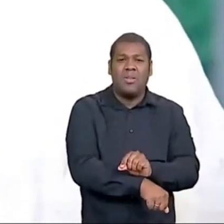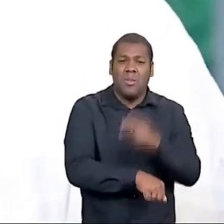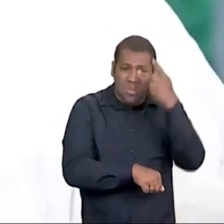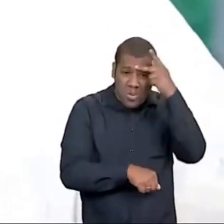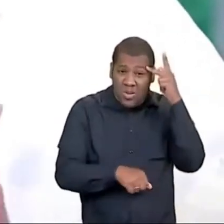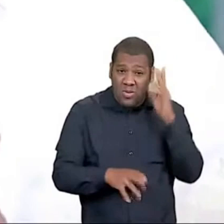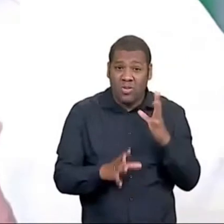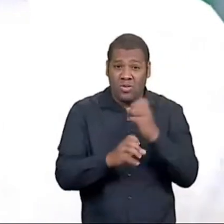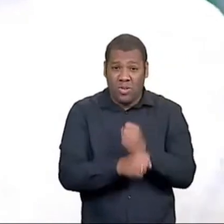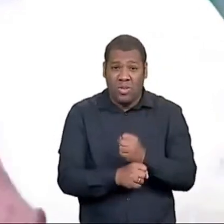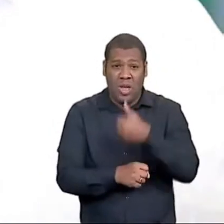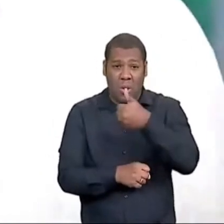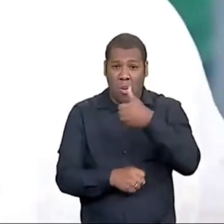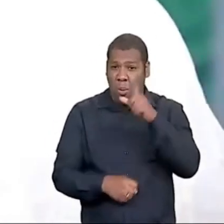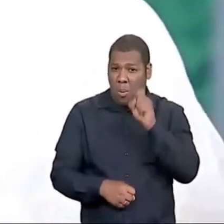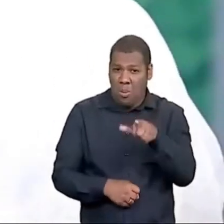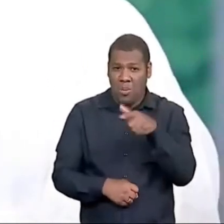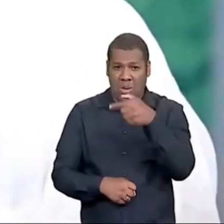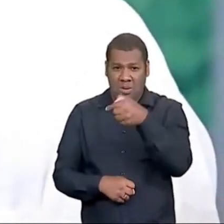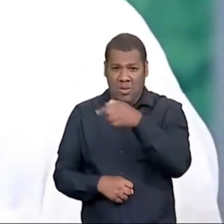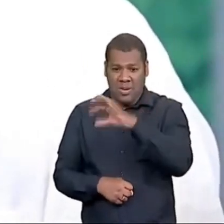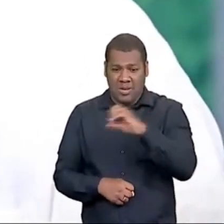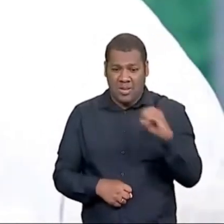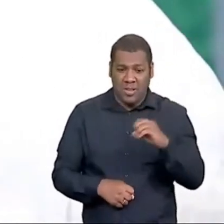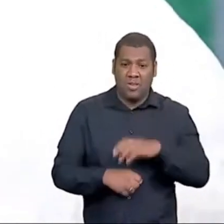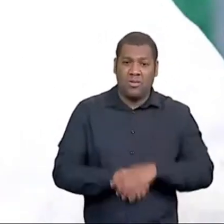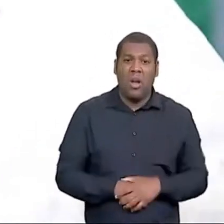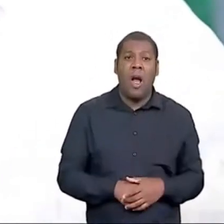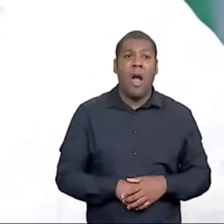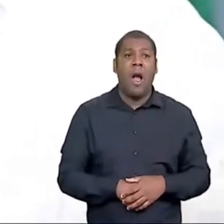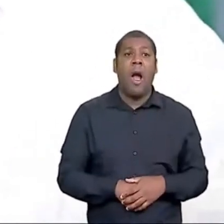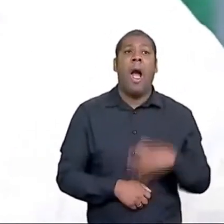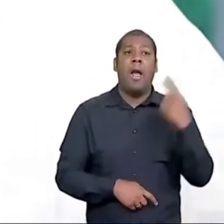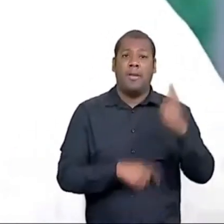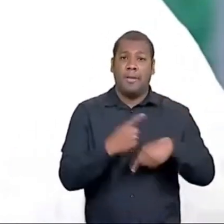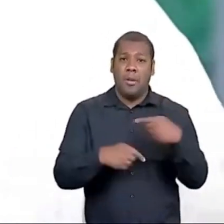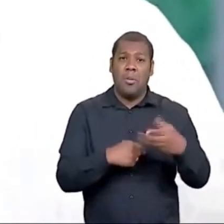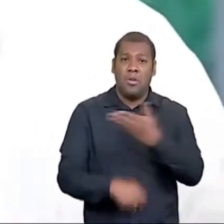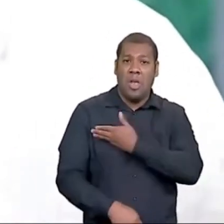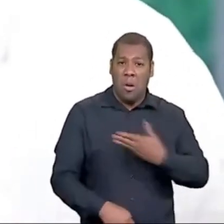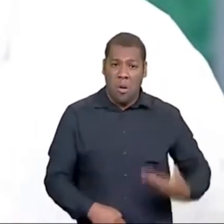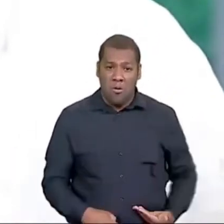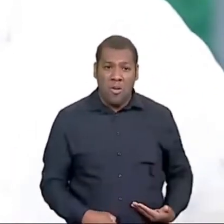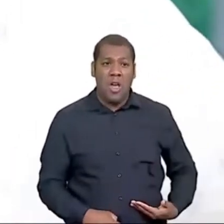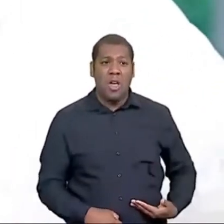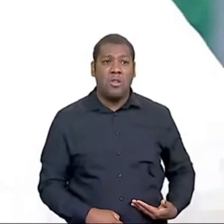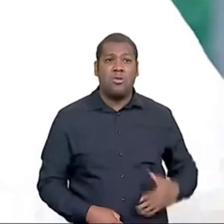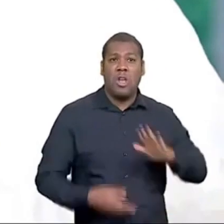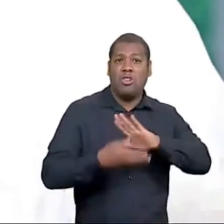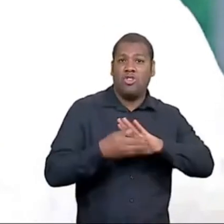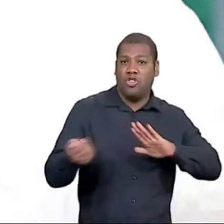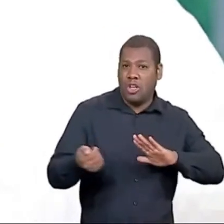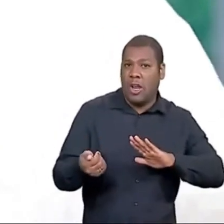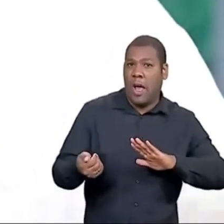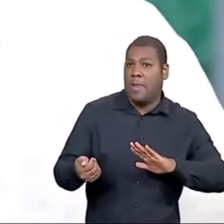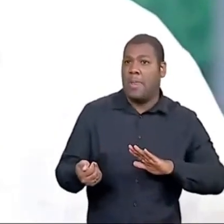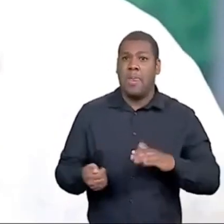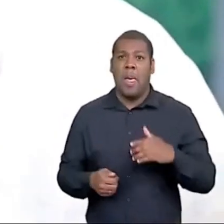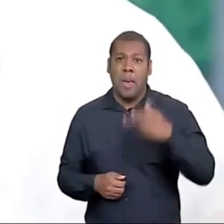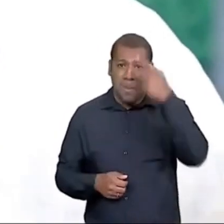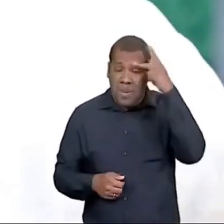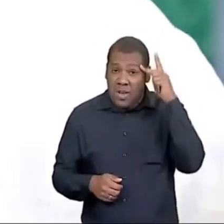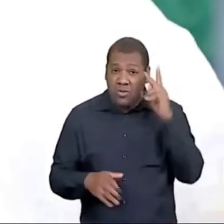da República. Quando nós voltamos, ele só tinha 700 pessoas. Com 70 pessoas, não tem capacidade de fiscalização, não tem capacidade